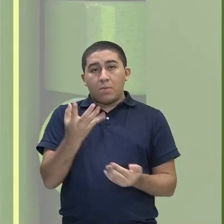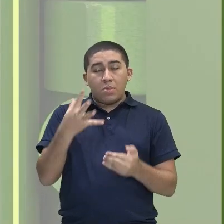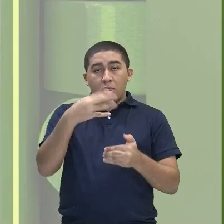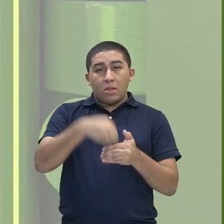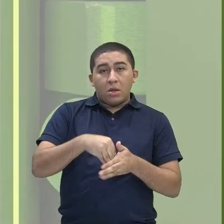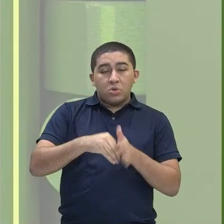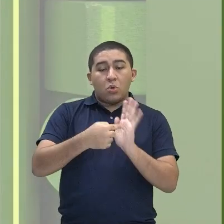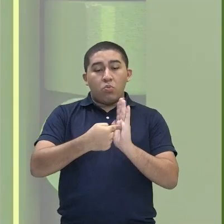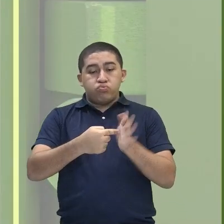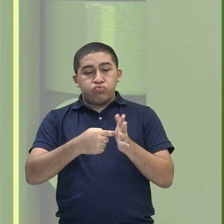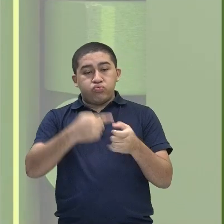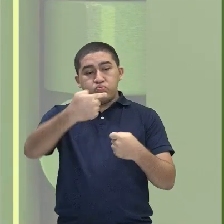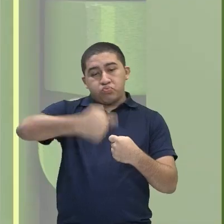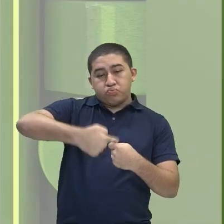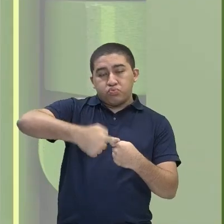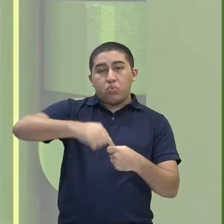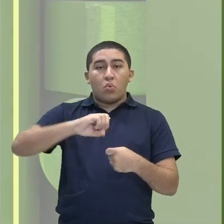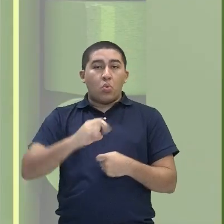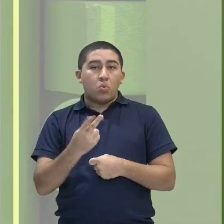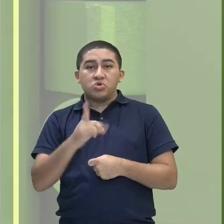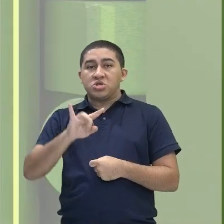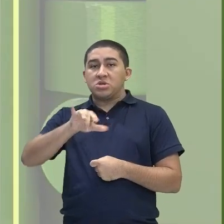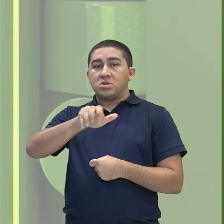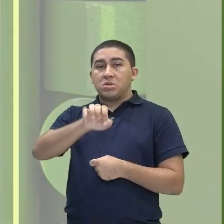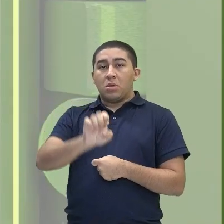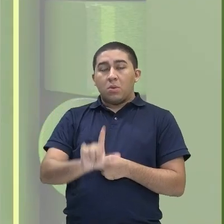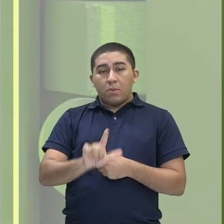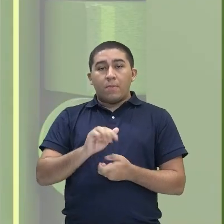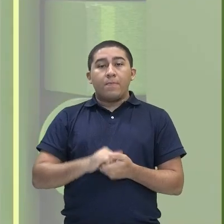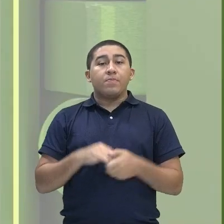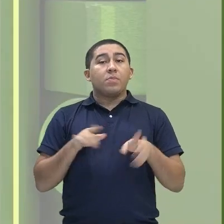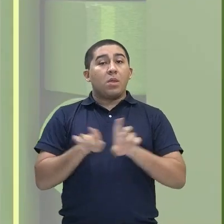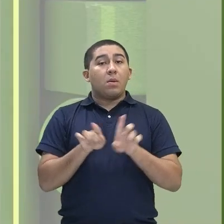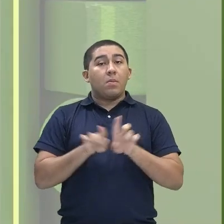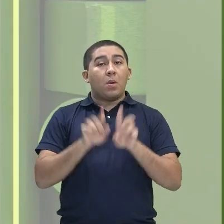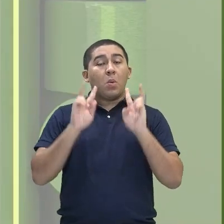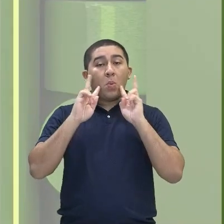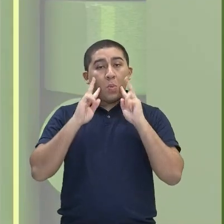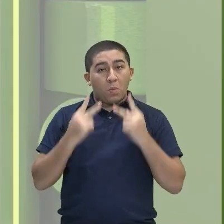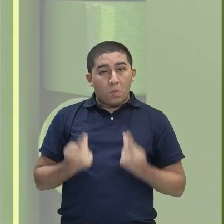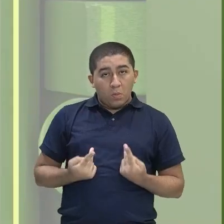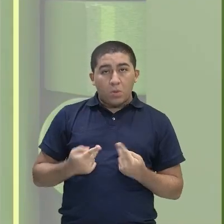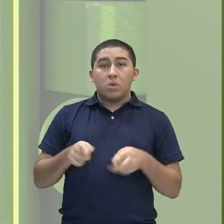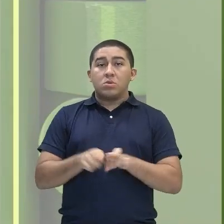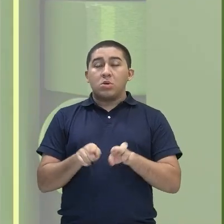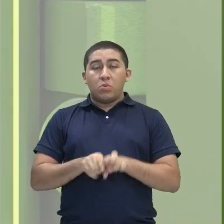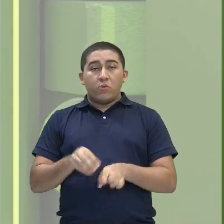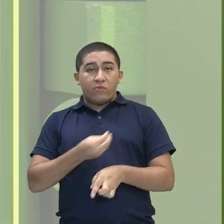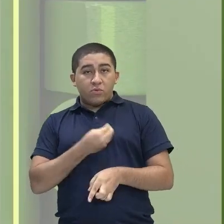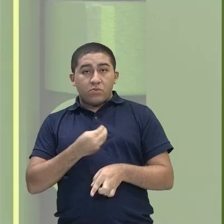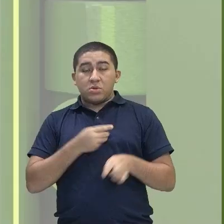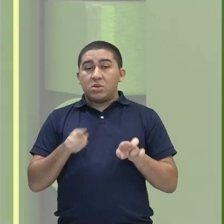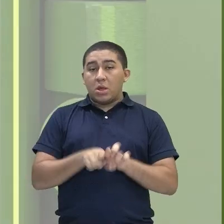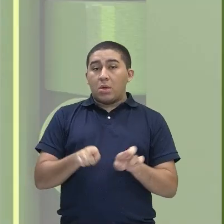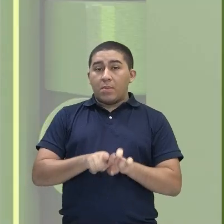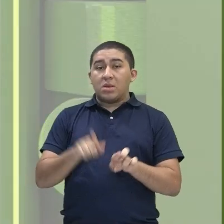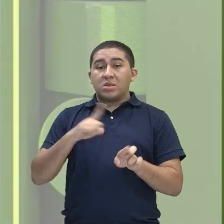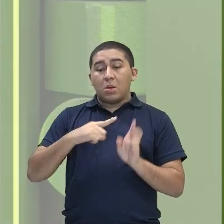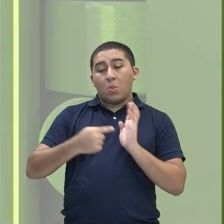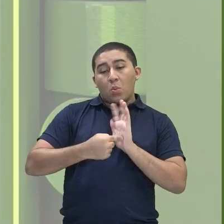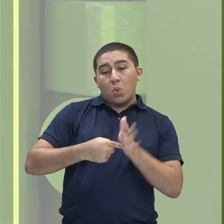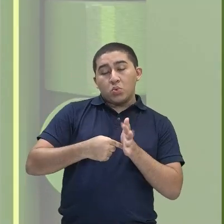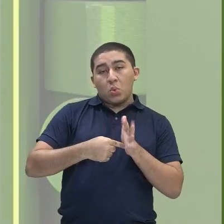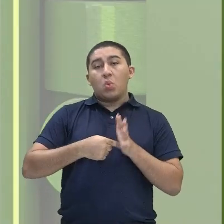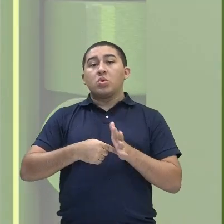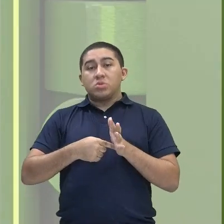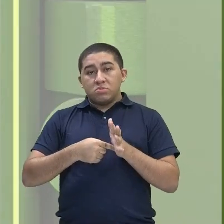de gasolina ou do diesel. Nós vimos que os seres humanos e seres vivos também têm os seus motores biológicos que